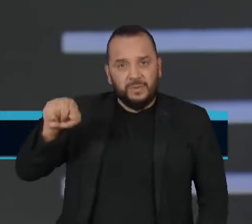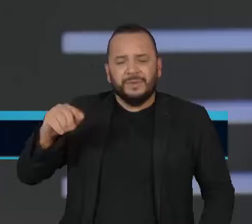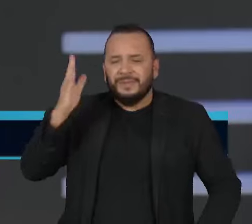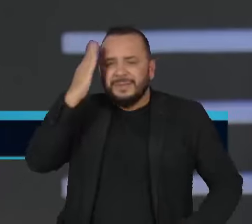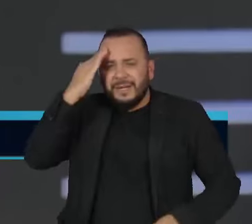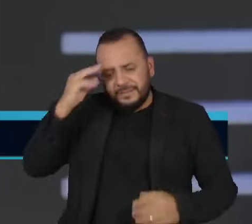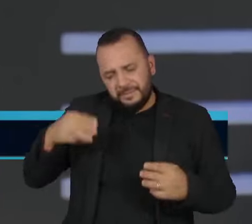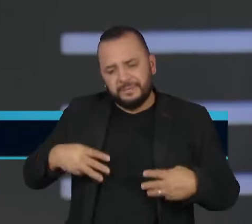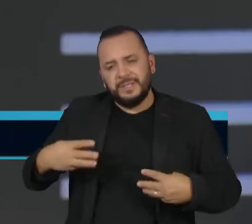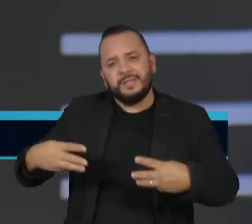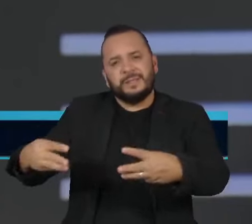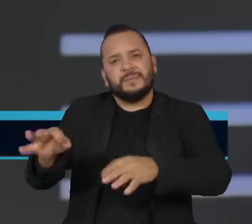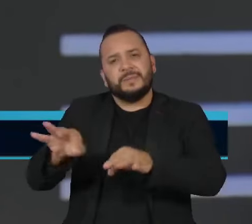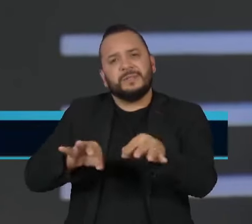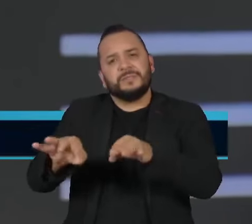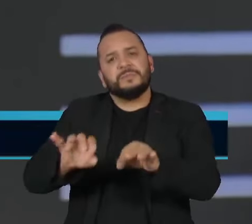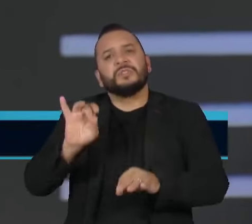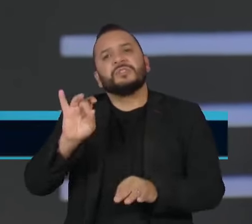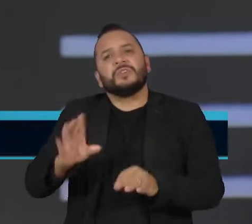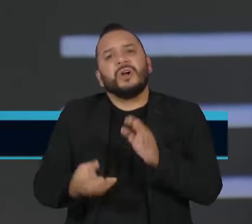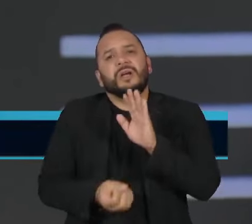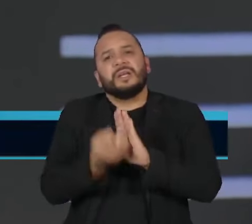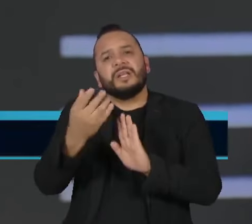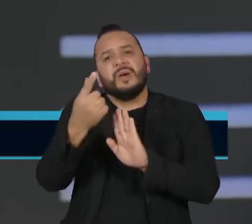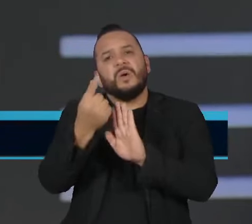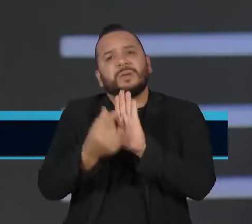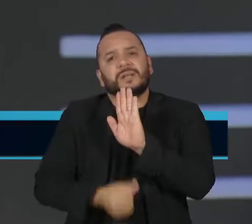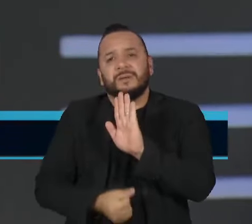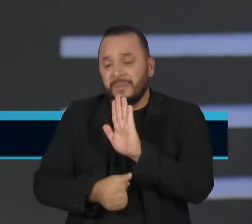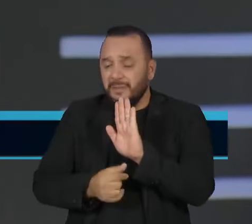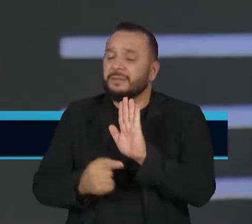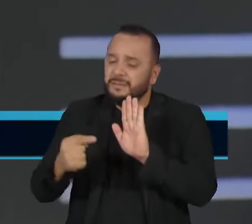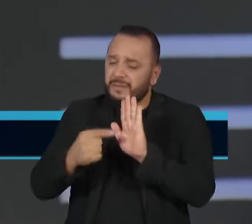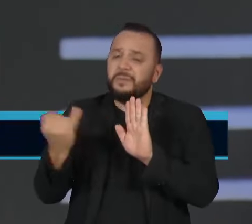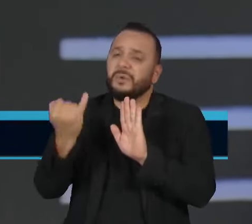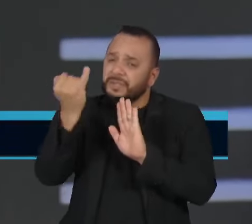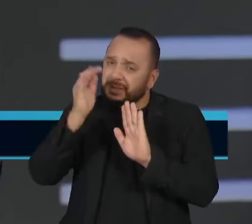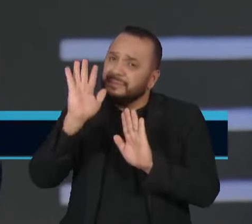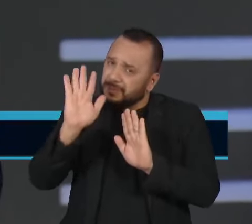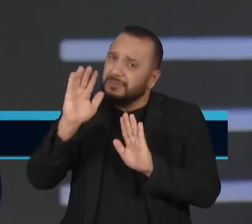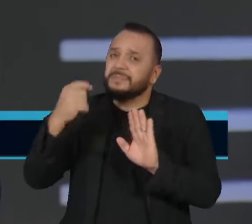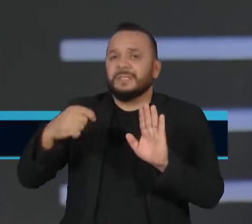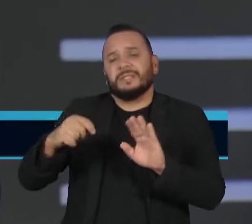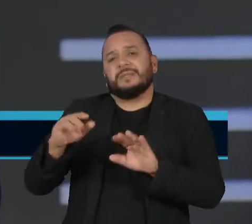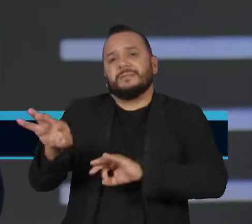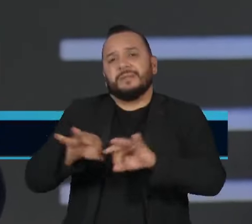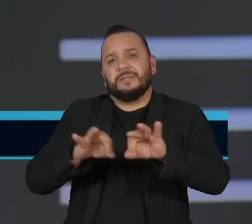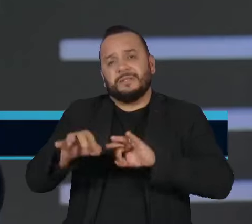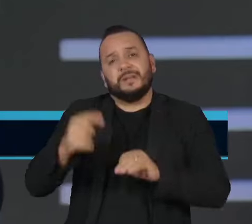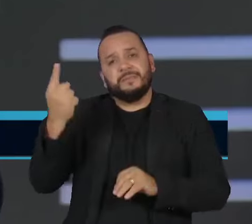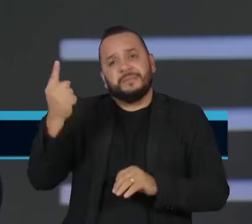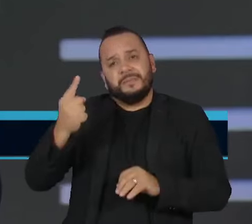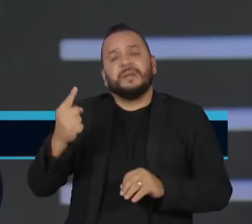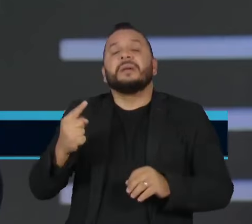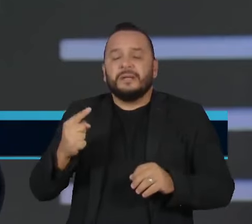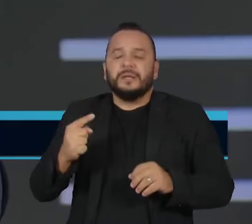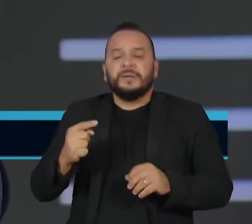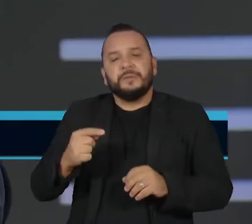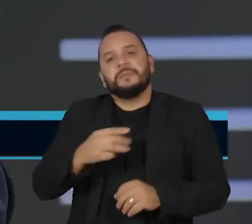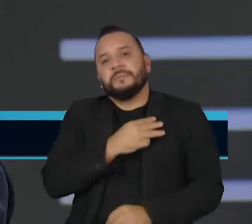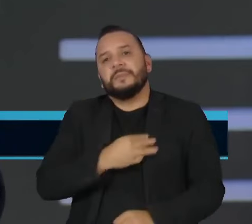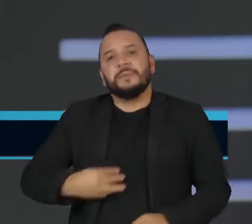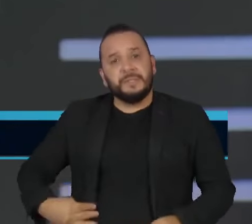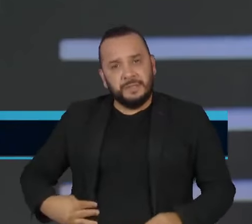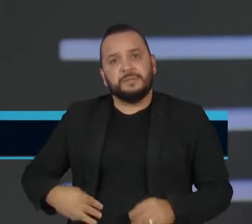que só faz o orçamento não é que o orçamento importante evidentemente que é mas pra planejar nosso primeiro ministro de planejamento foi um alguém pouco importante foi o